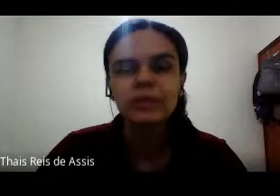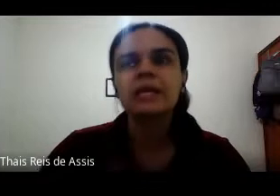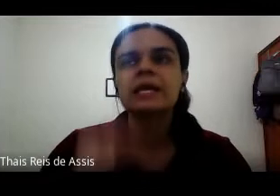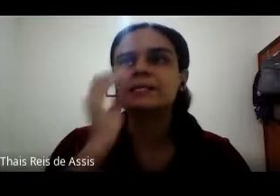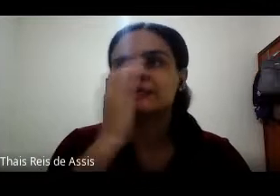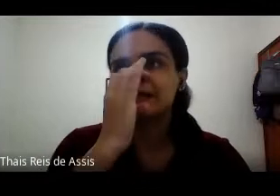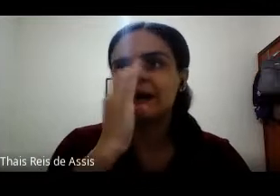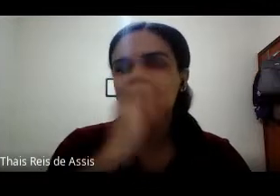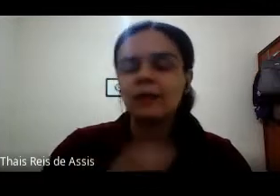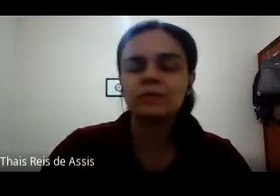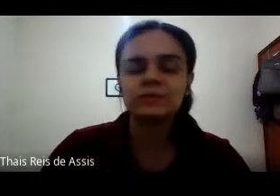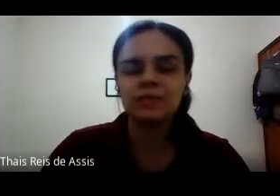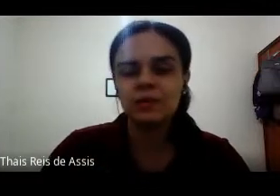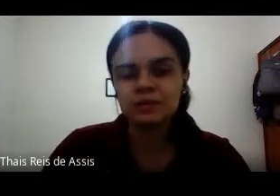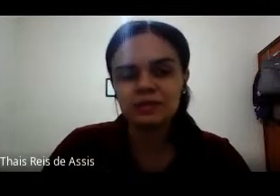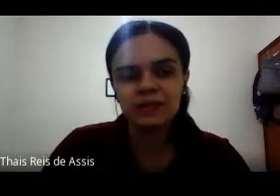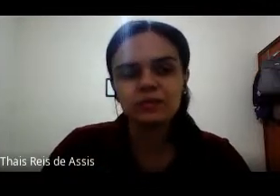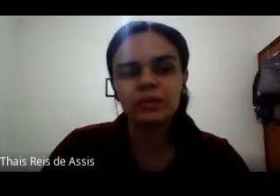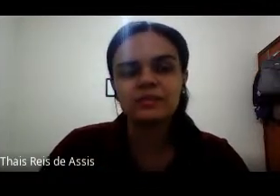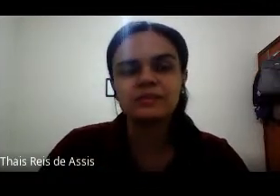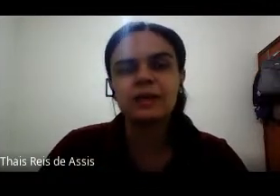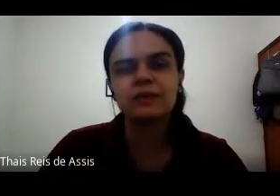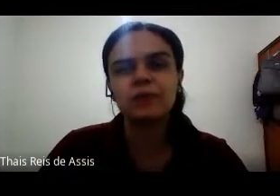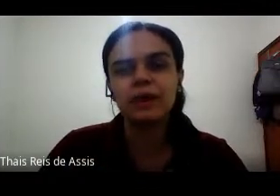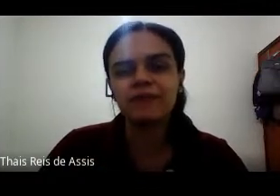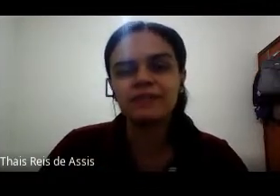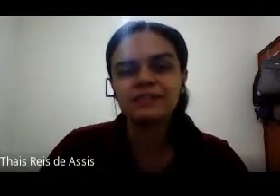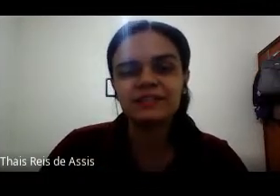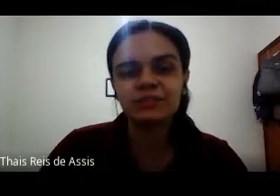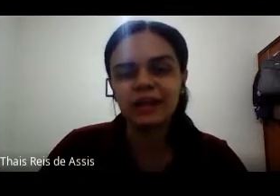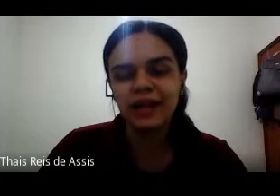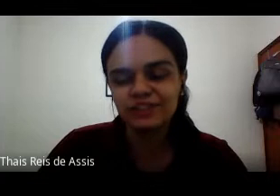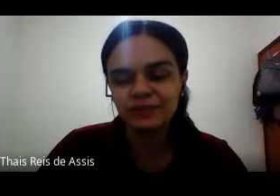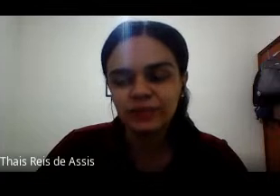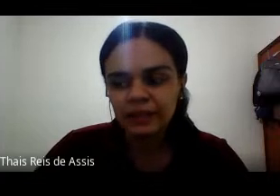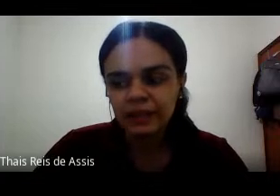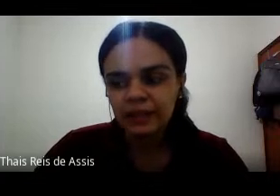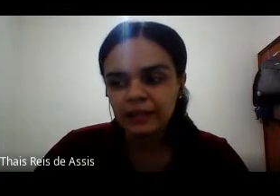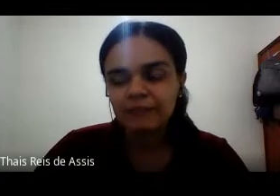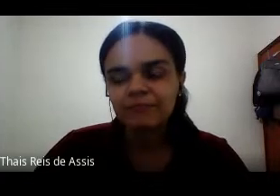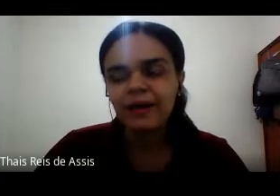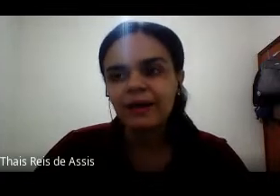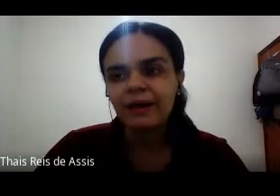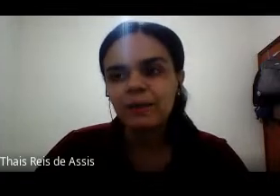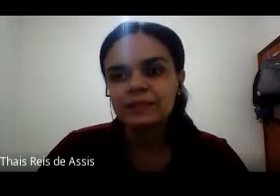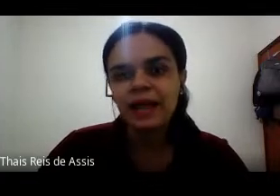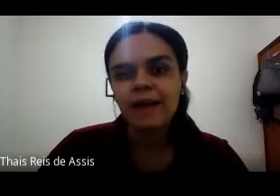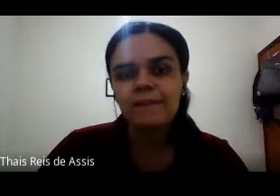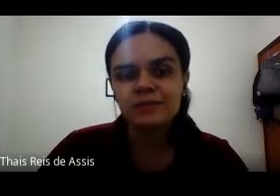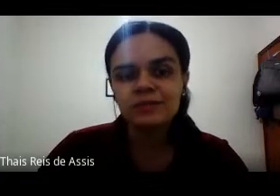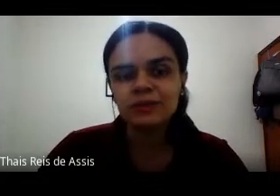isso, ensinar a conduzir a construção do conhecimento, fazer essa filtragem, tentar